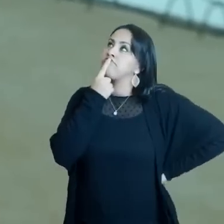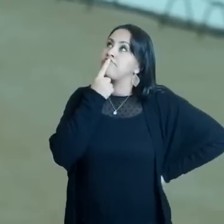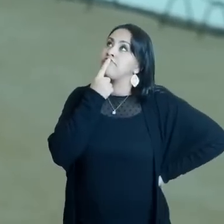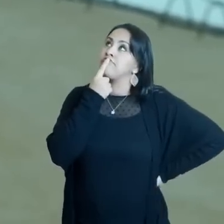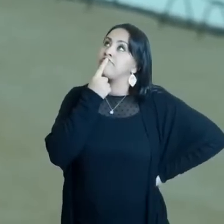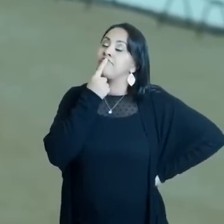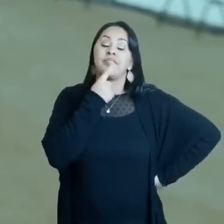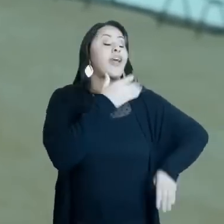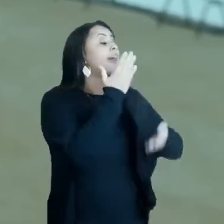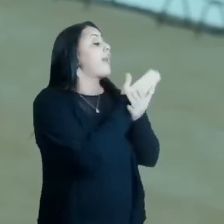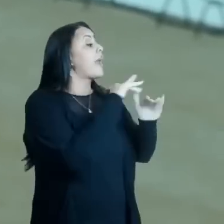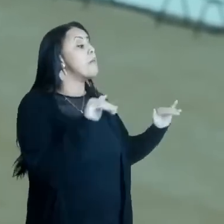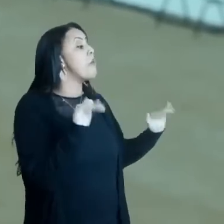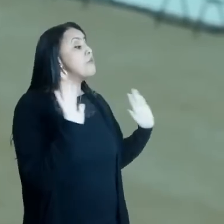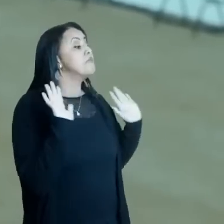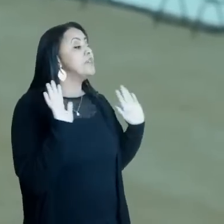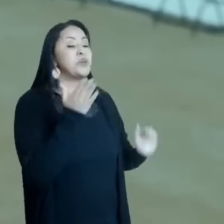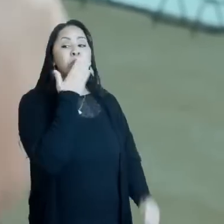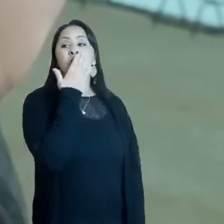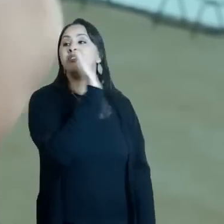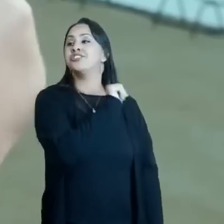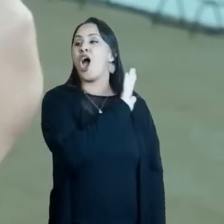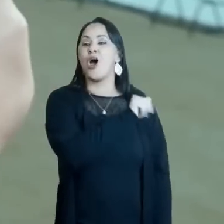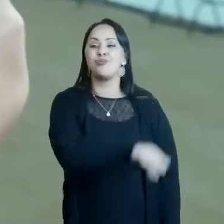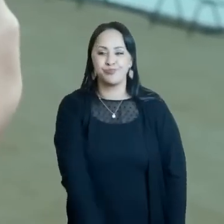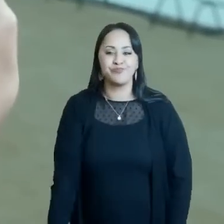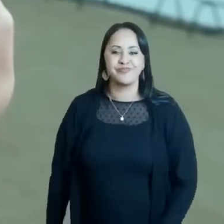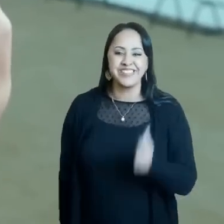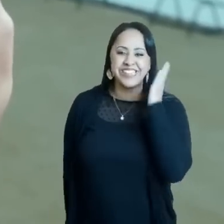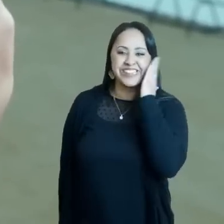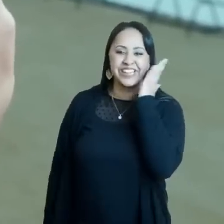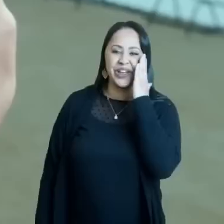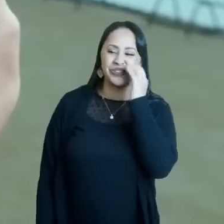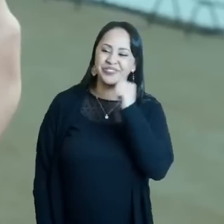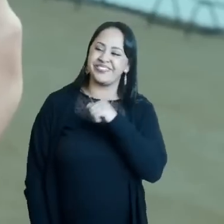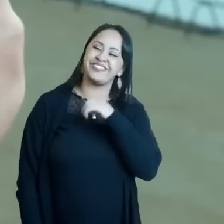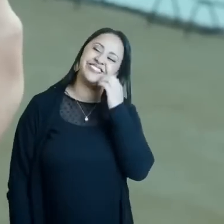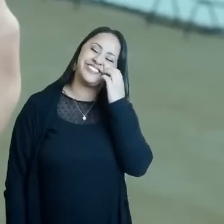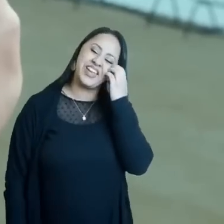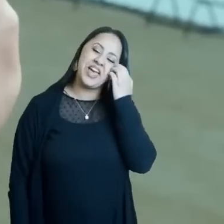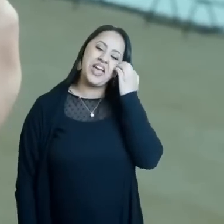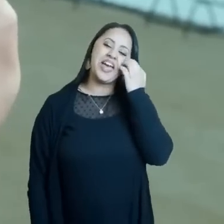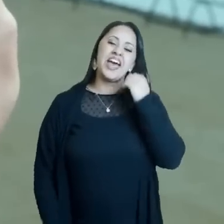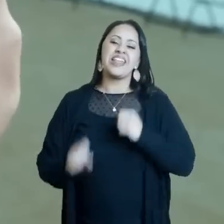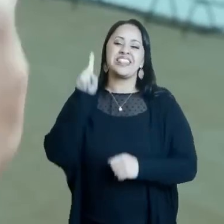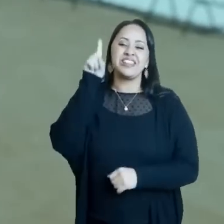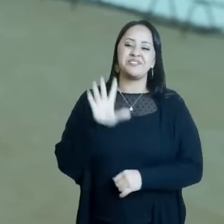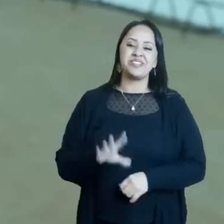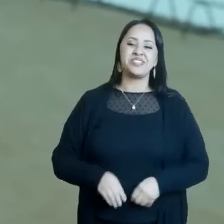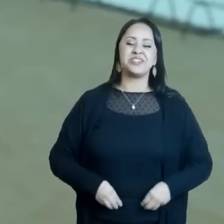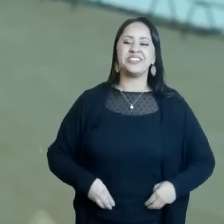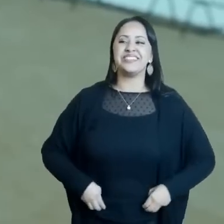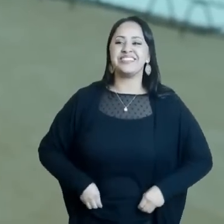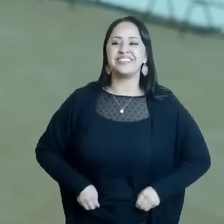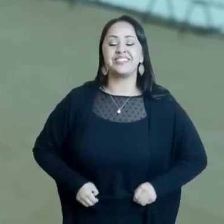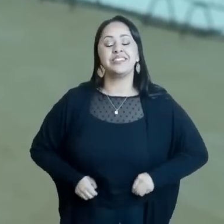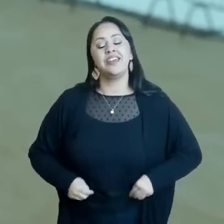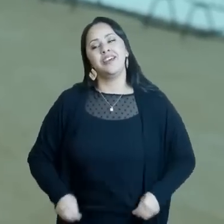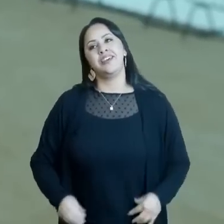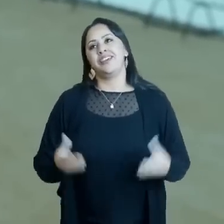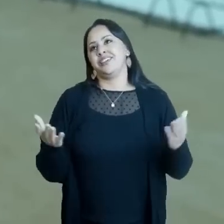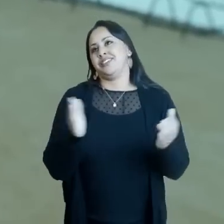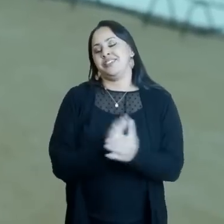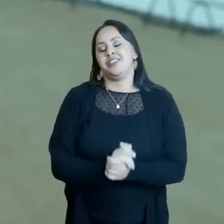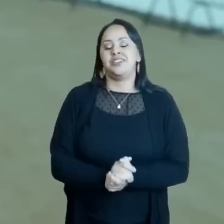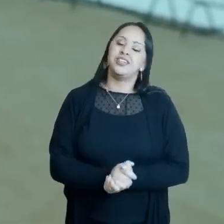Encerro aqui a sua transmissão, beijão no coração e a gente se vê aí. O pessoal vai te chamar, tá bom? Deus abençoe. Gente, se Deus falou